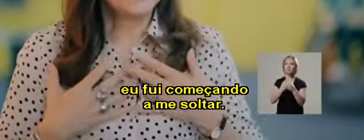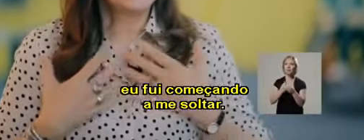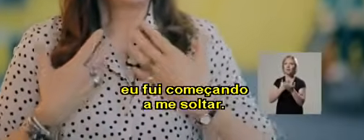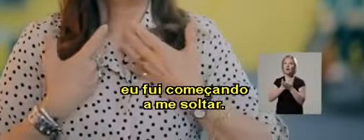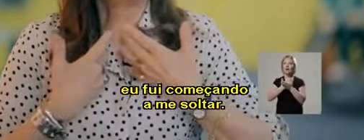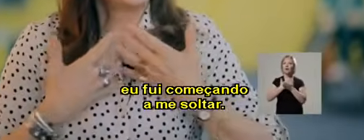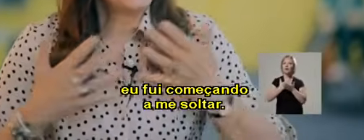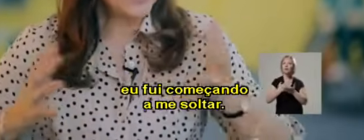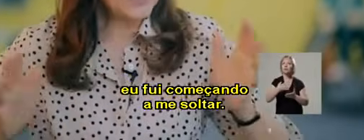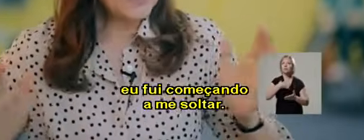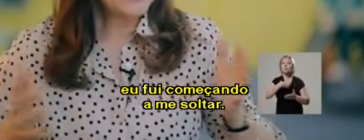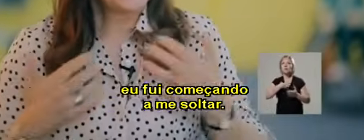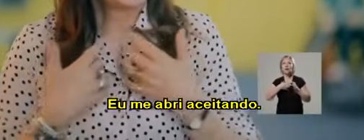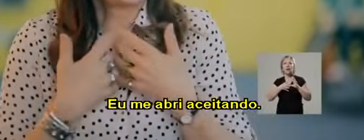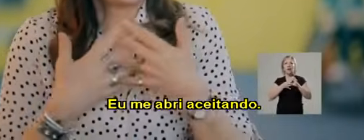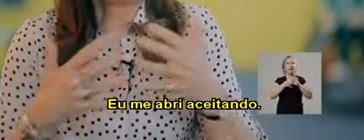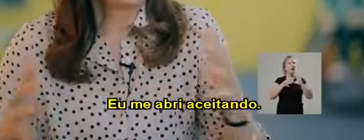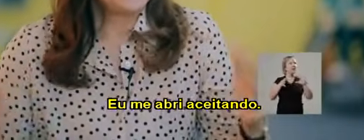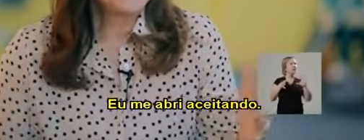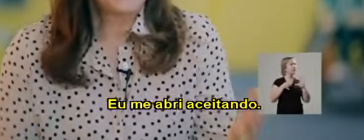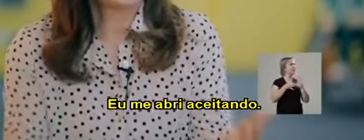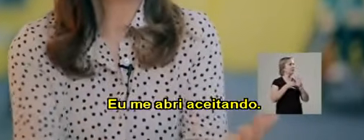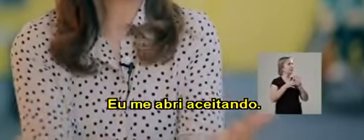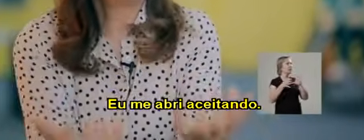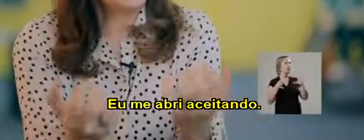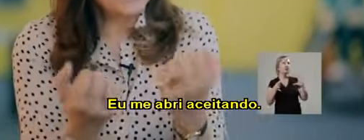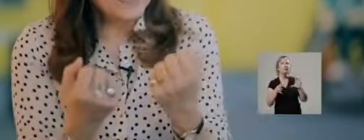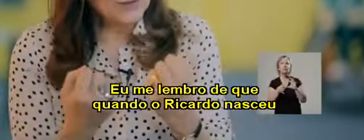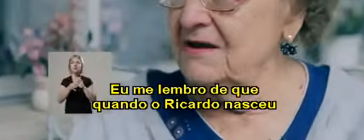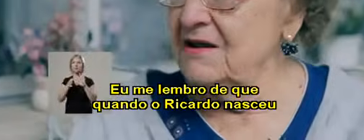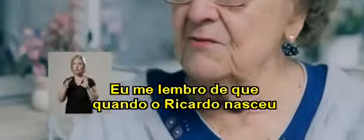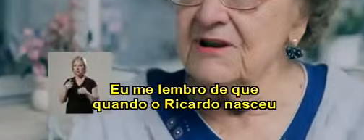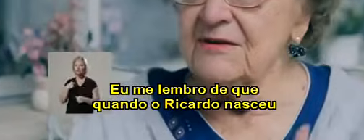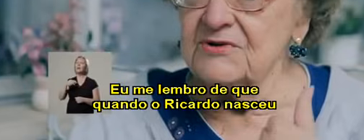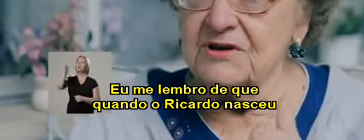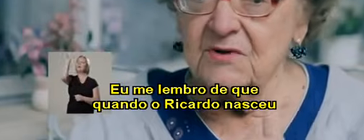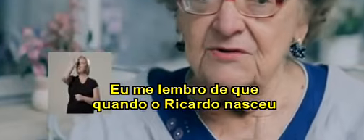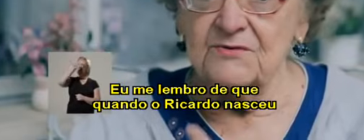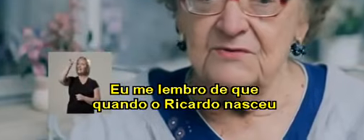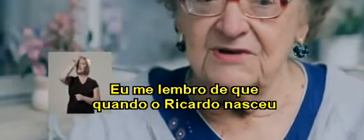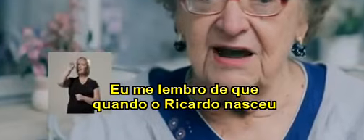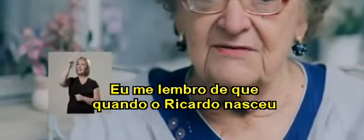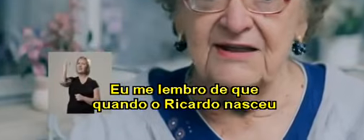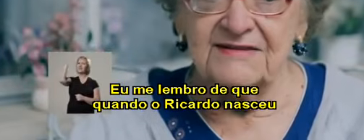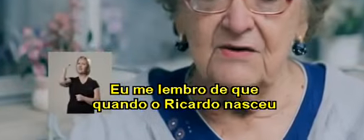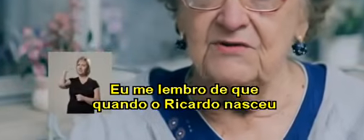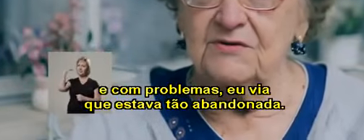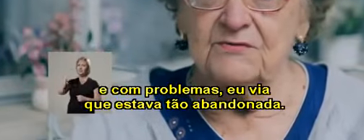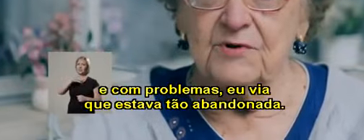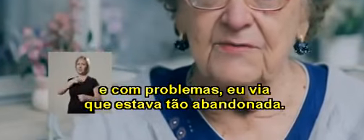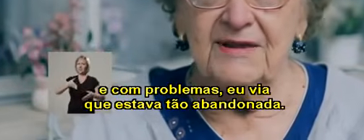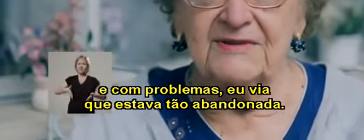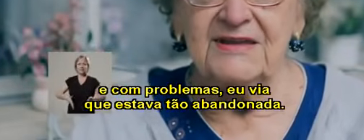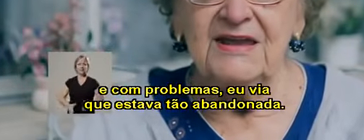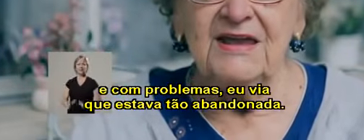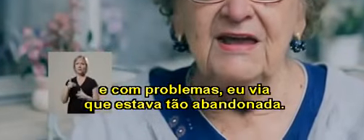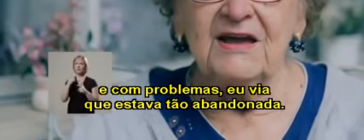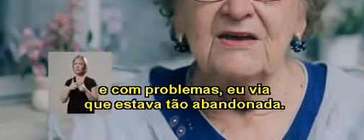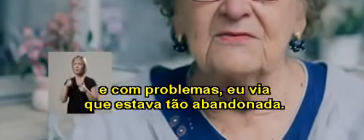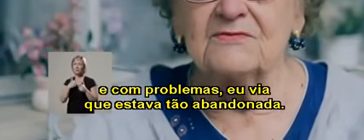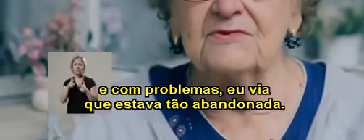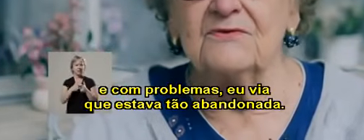eu comecei a me juntar, eu abrir, assentando. Eu me lembro que quando o Ricardo nasceu e com